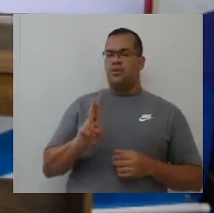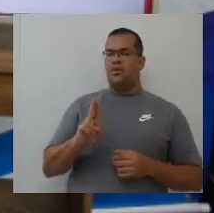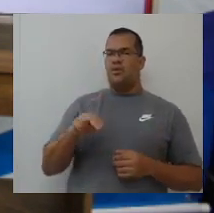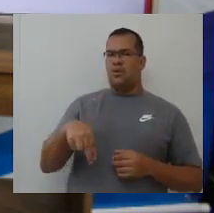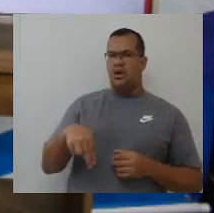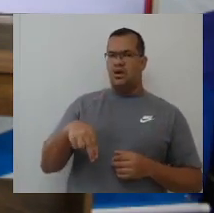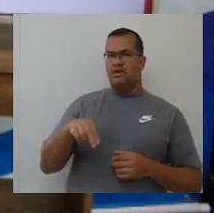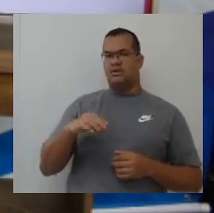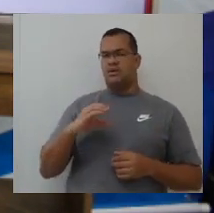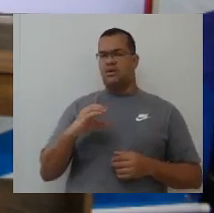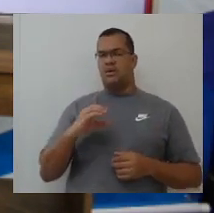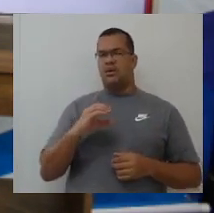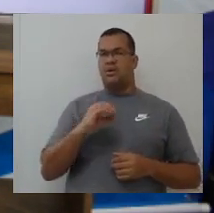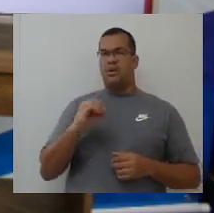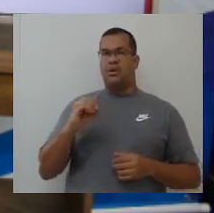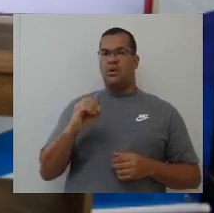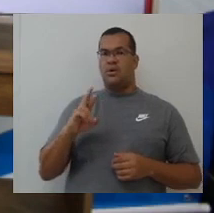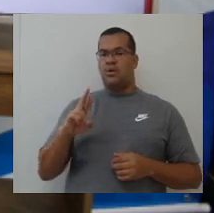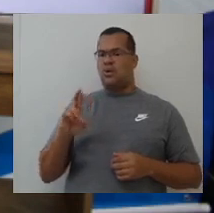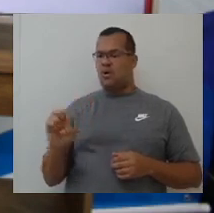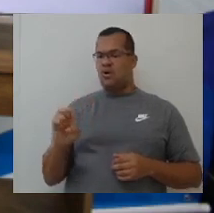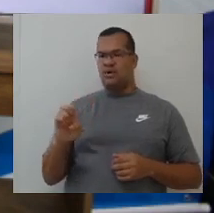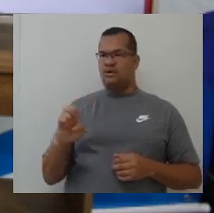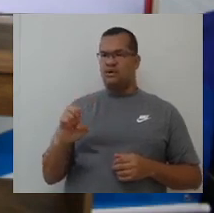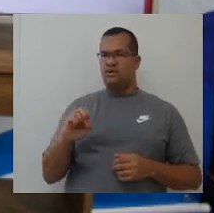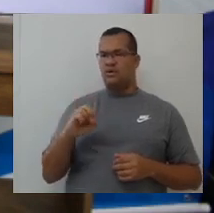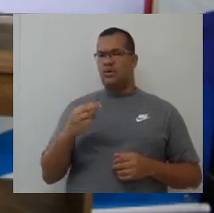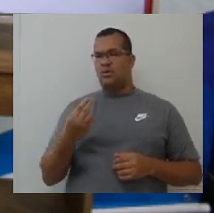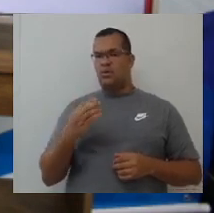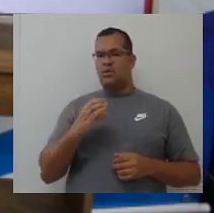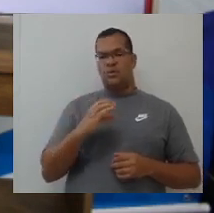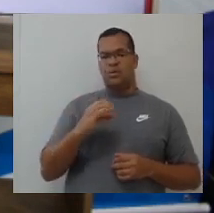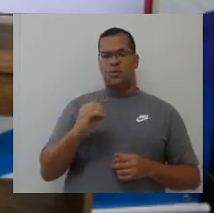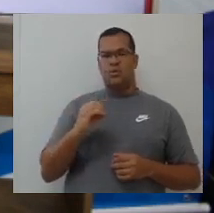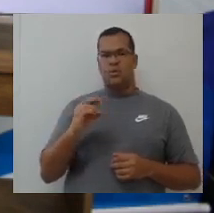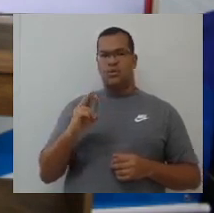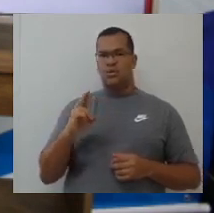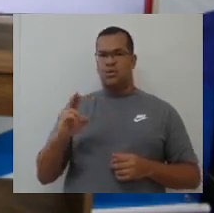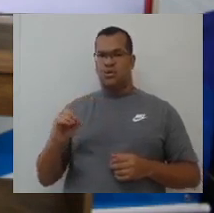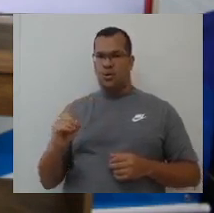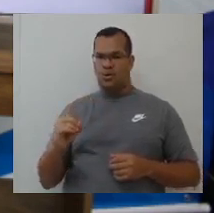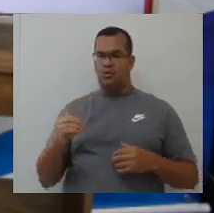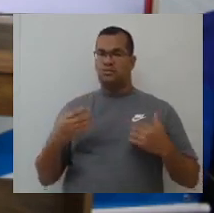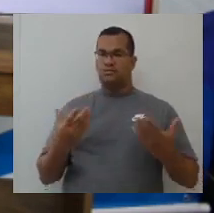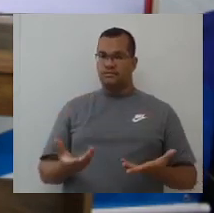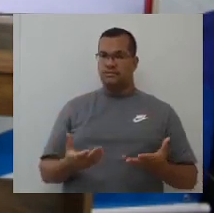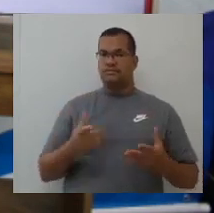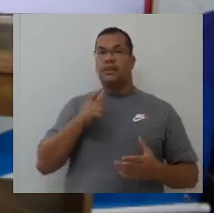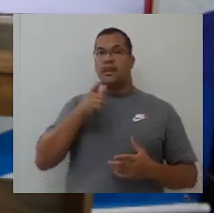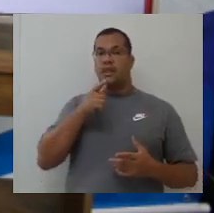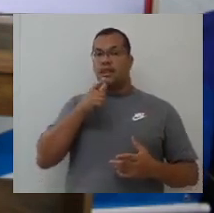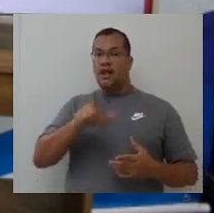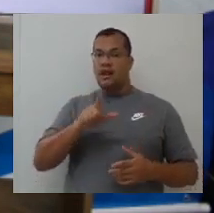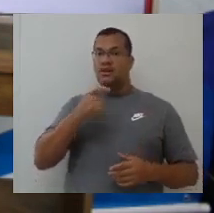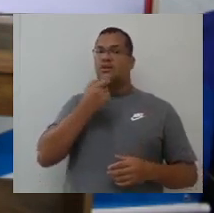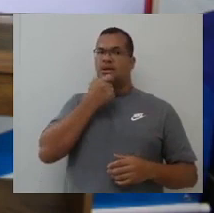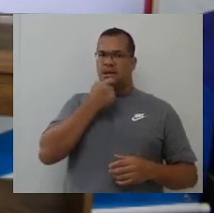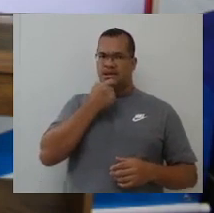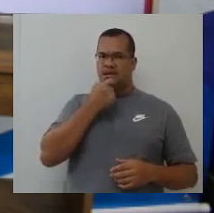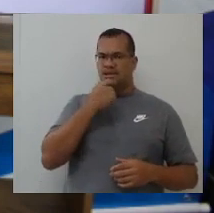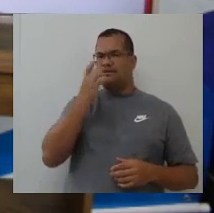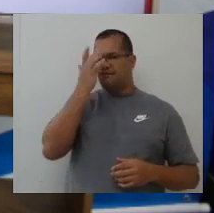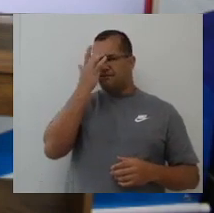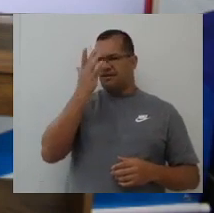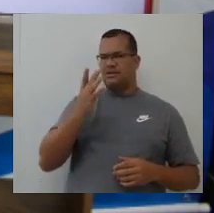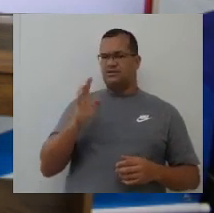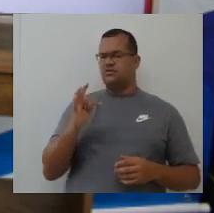ou corre. Ele foi conjugado porque eu retirei aquela partícula to. E isso, claro, na língua inglesa é bem mais fácil de formar o verbo no